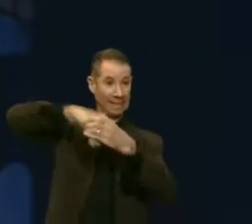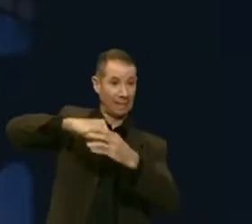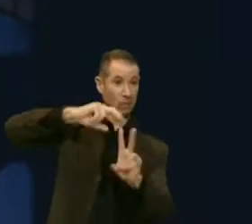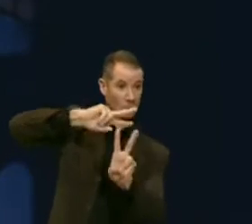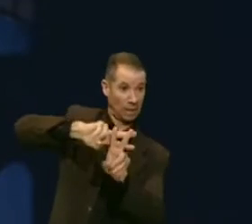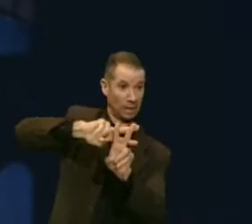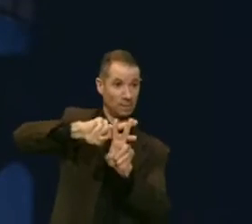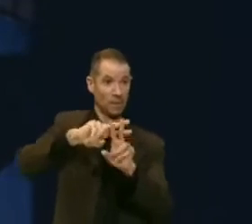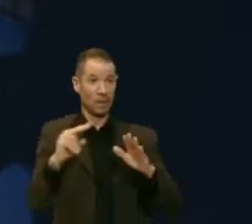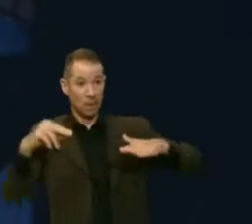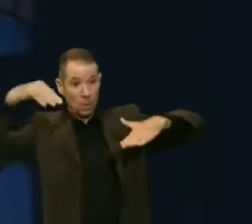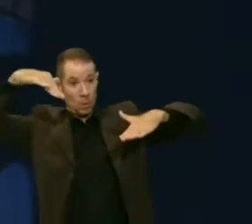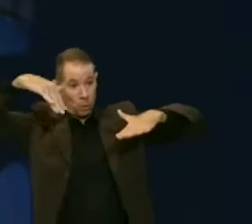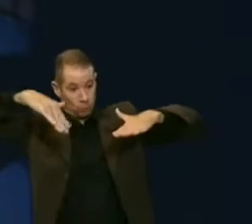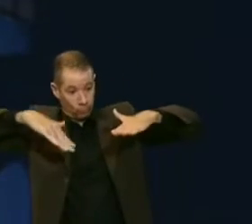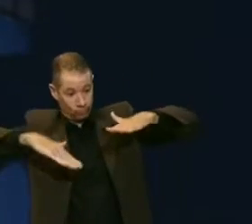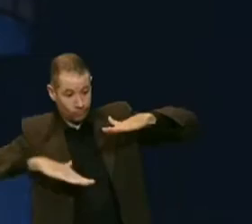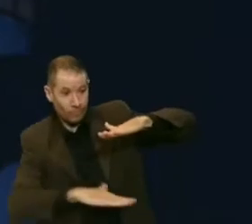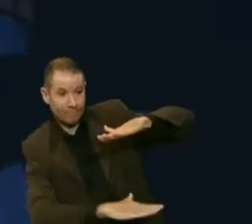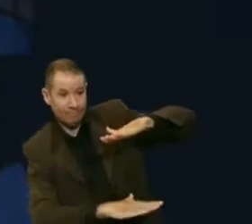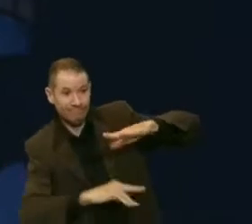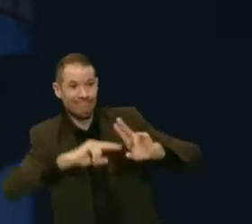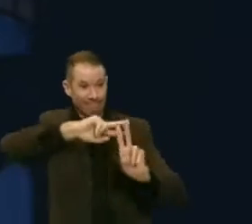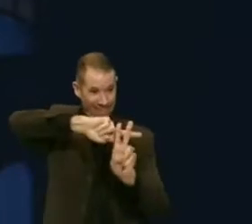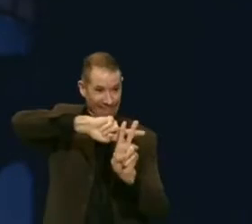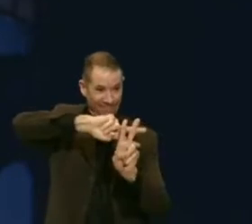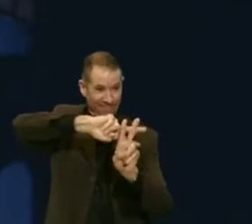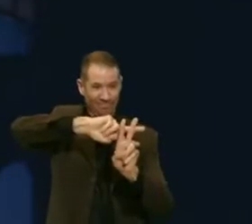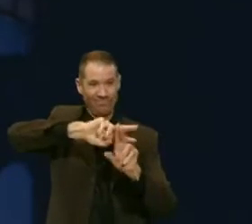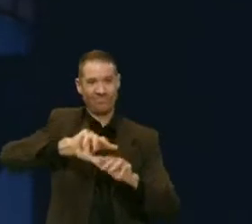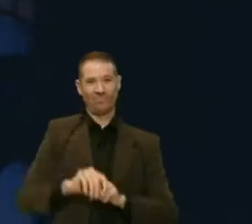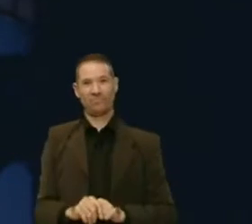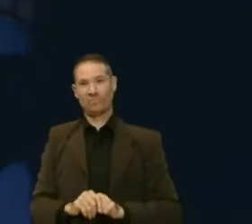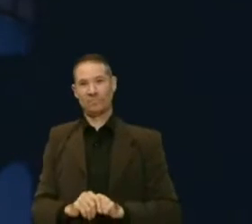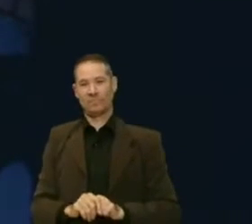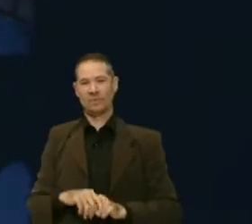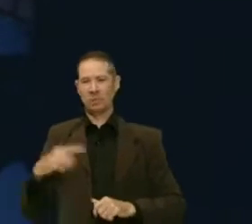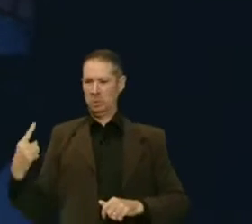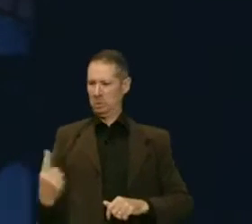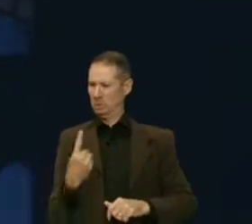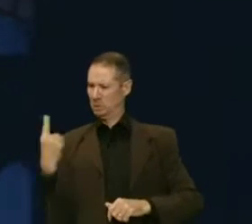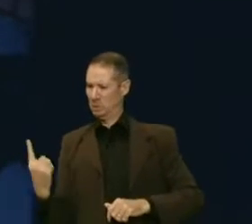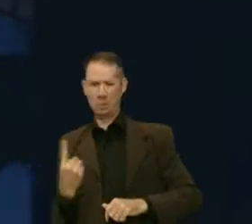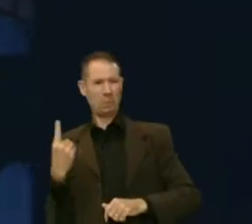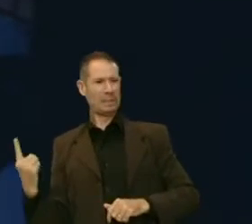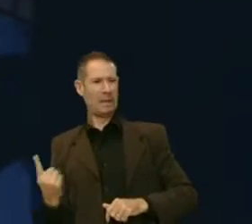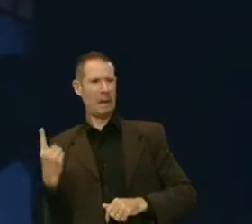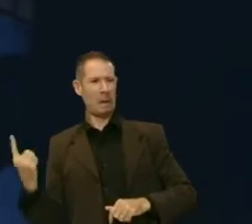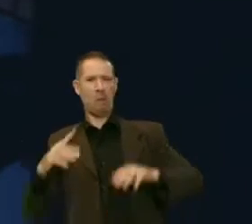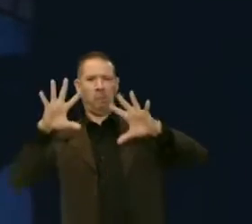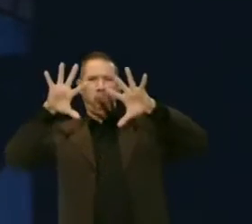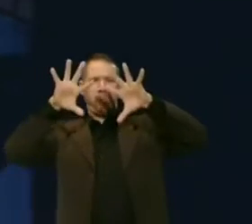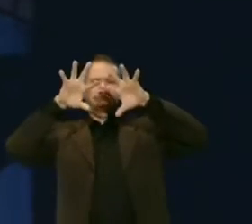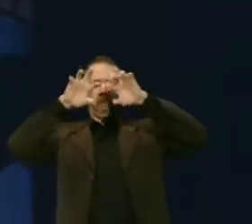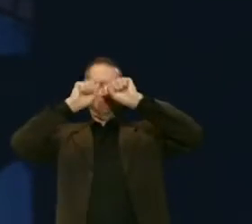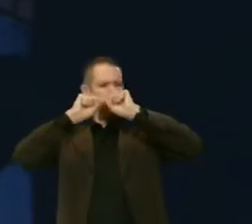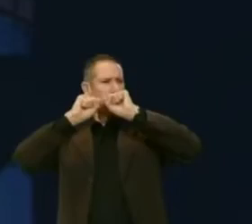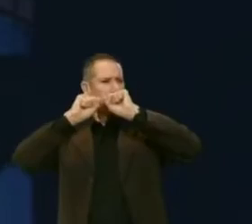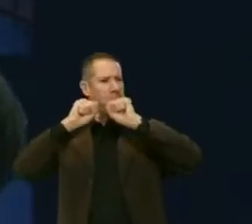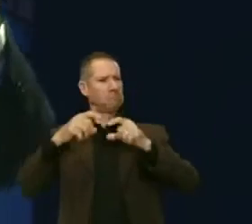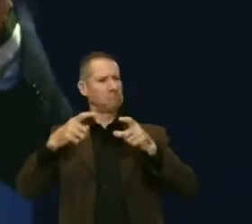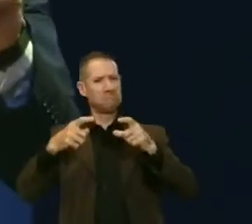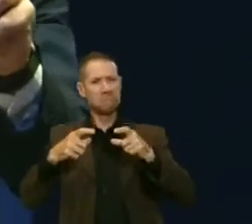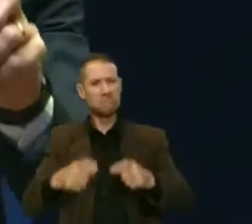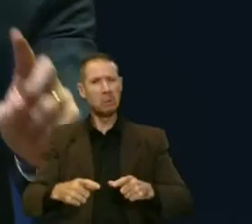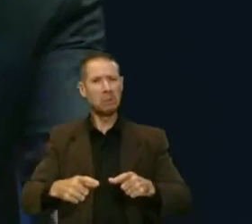no subsolo das prisões. Era uma espécie de solitária dos tempos antigos. Um